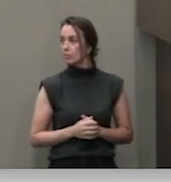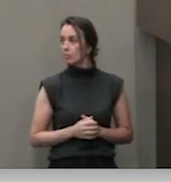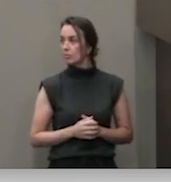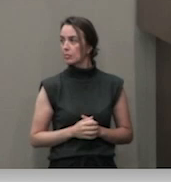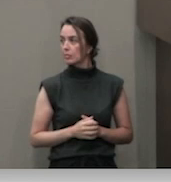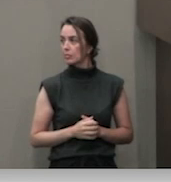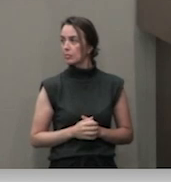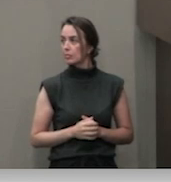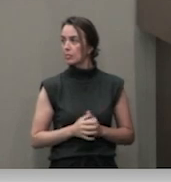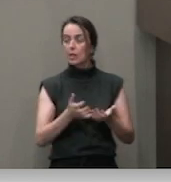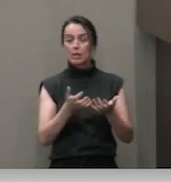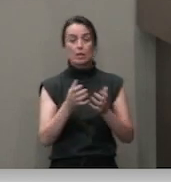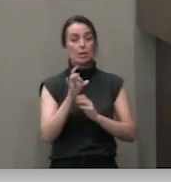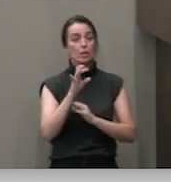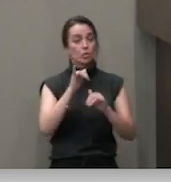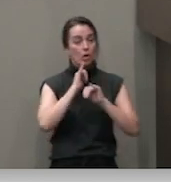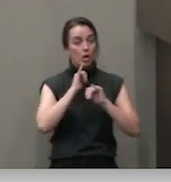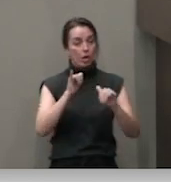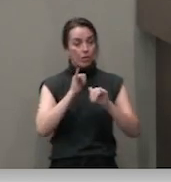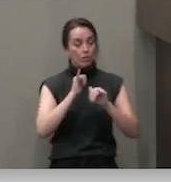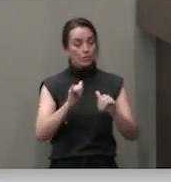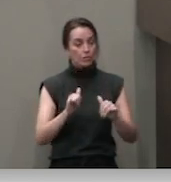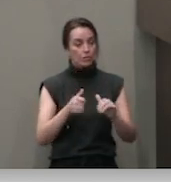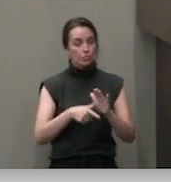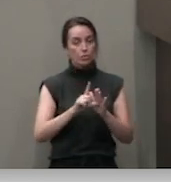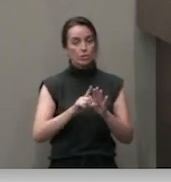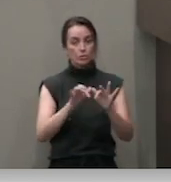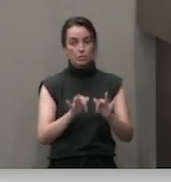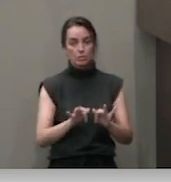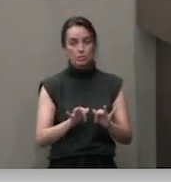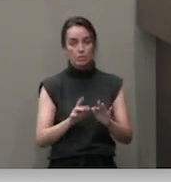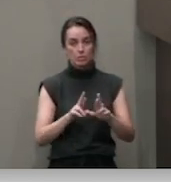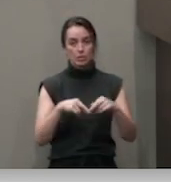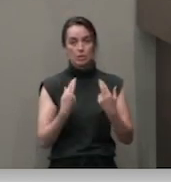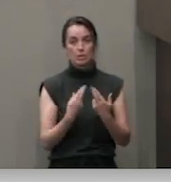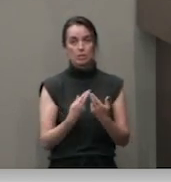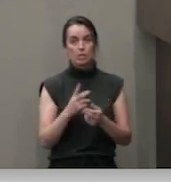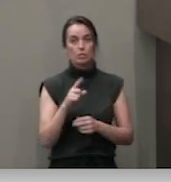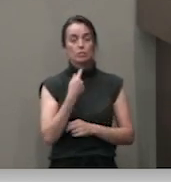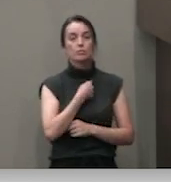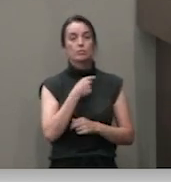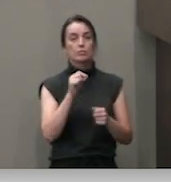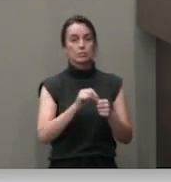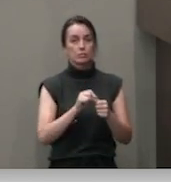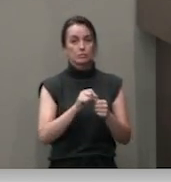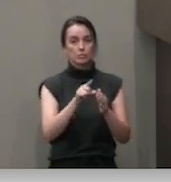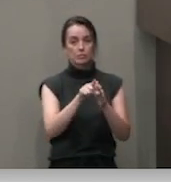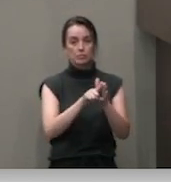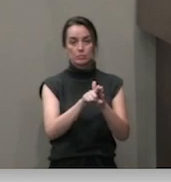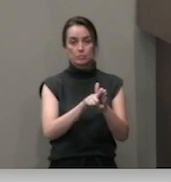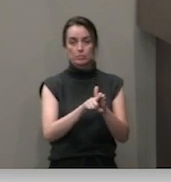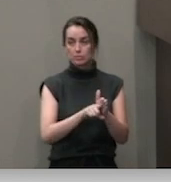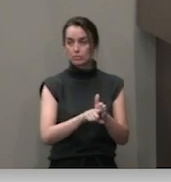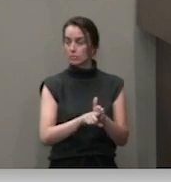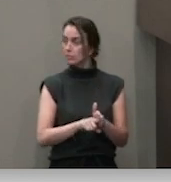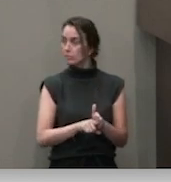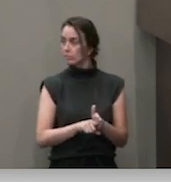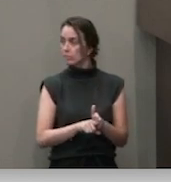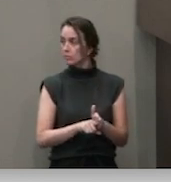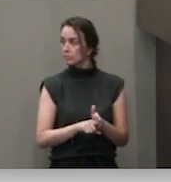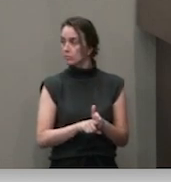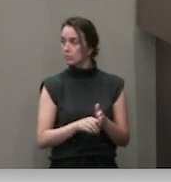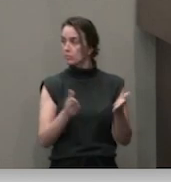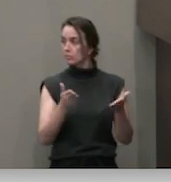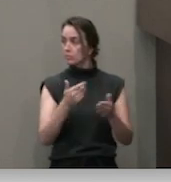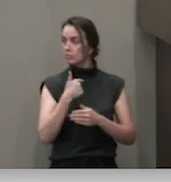gostaríamos de dar apenas alguns recados antes de encerrar nós estamos fazendo uma pesquisa e hoje